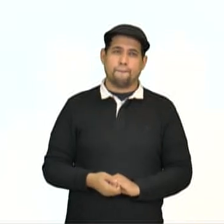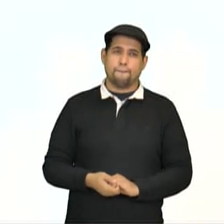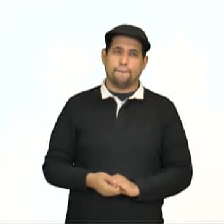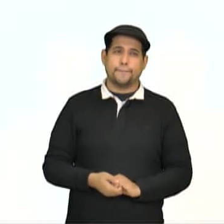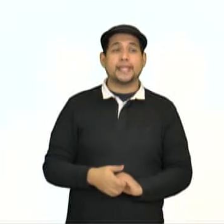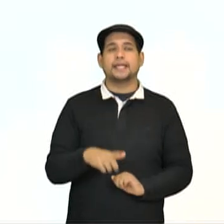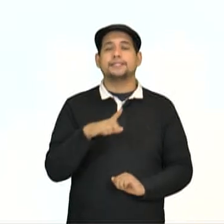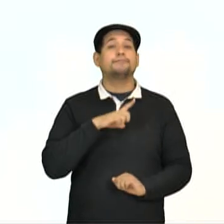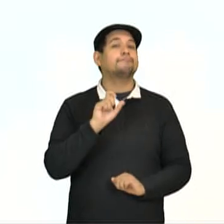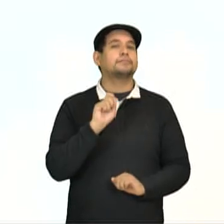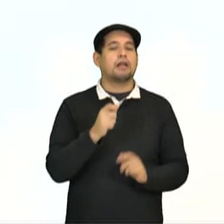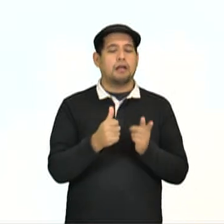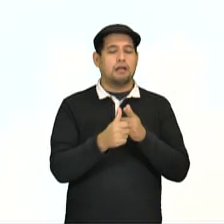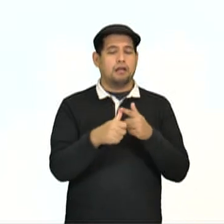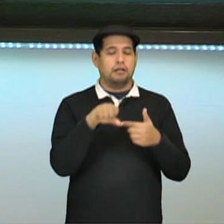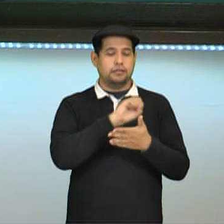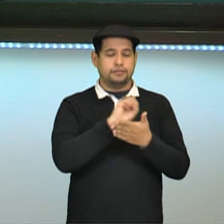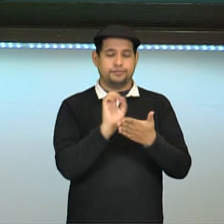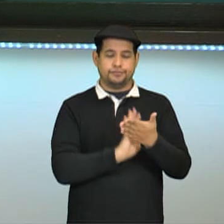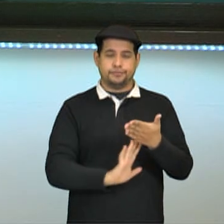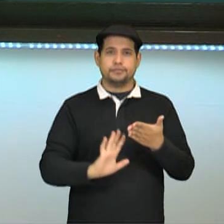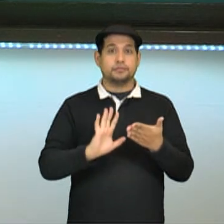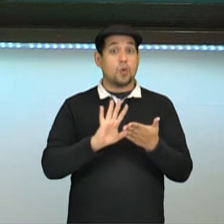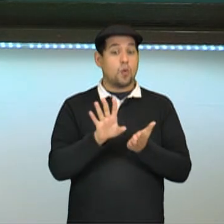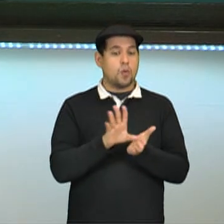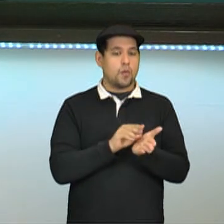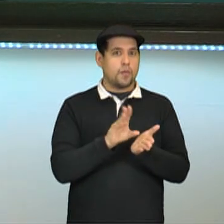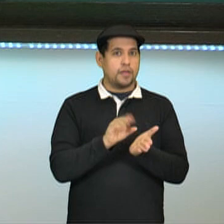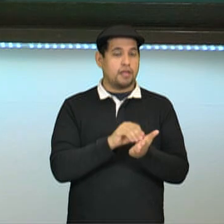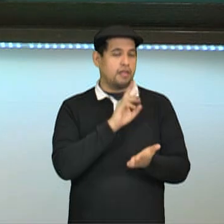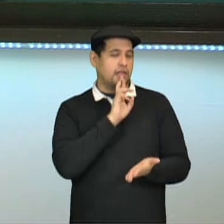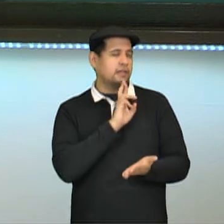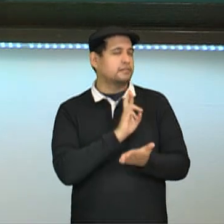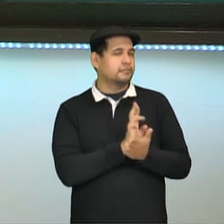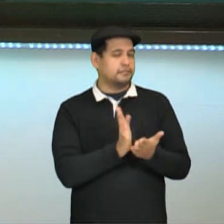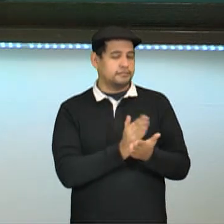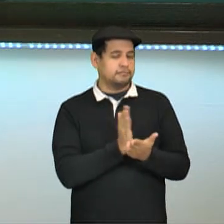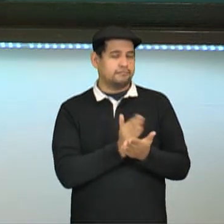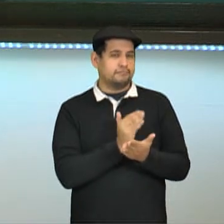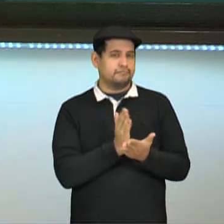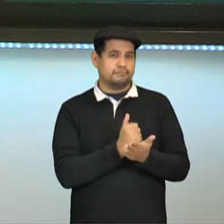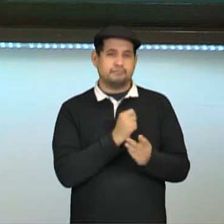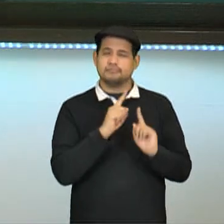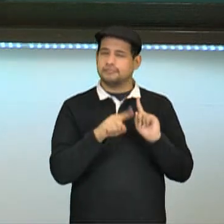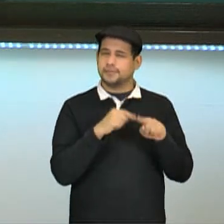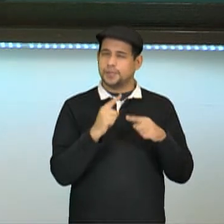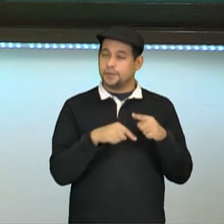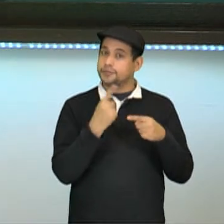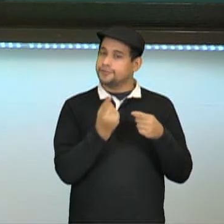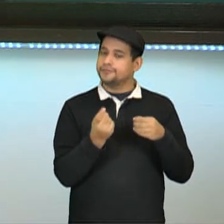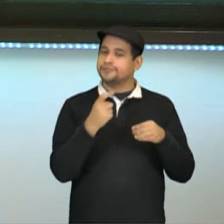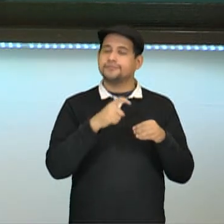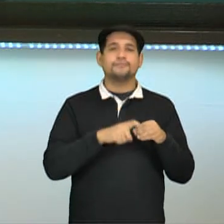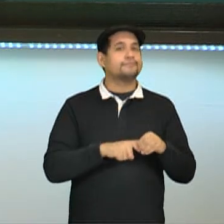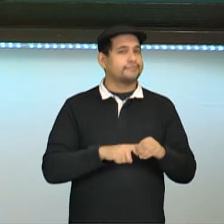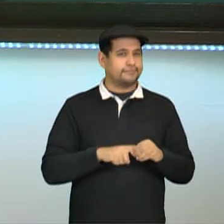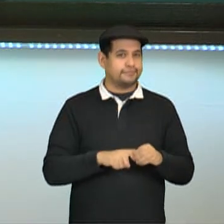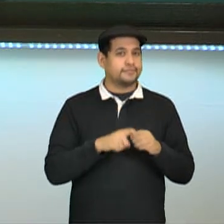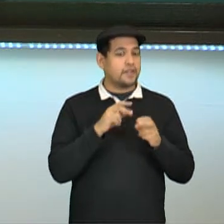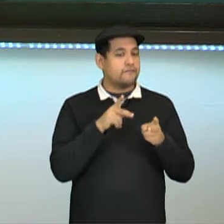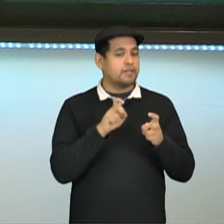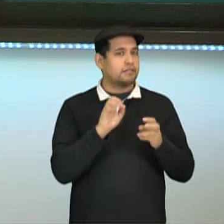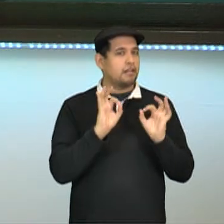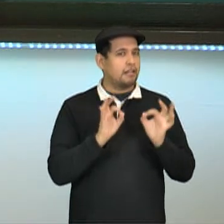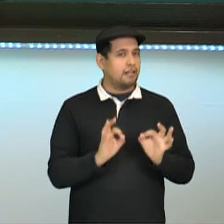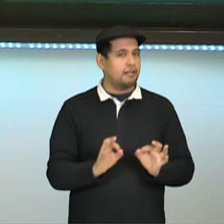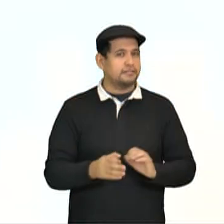Nós temos a nossa primeira atividade. Copia, responde no seu caderno e daqui a alguns minutos a gente vai voltar para ver se